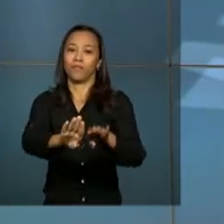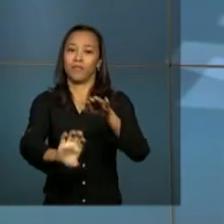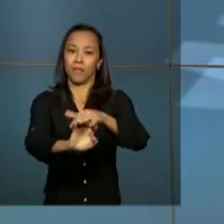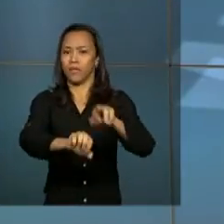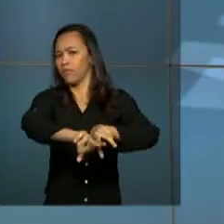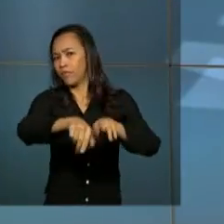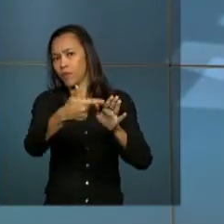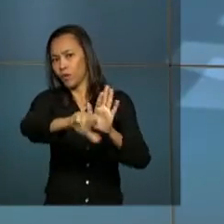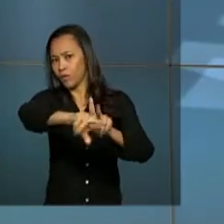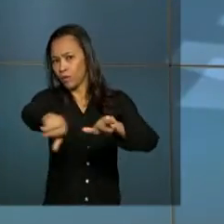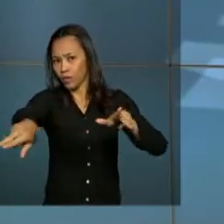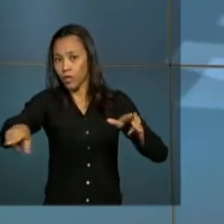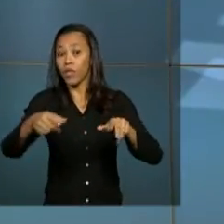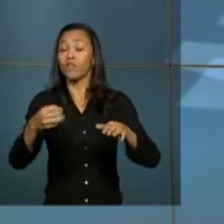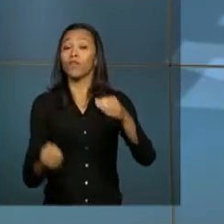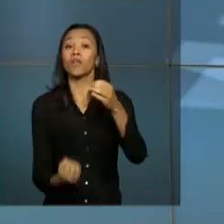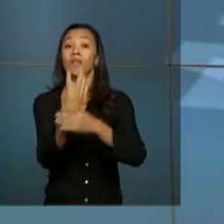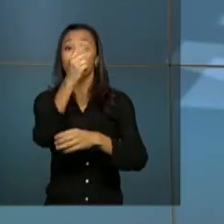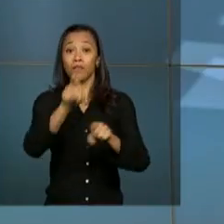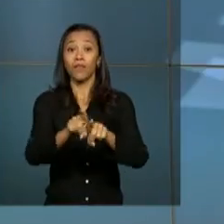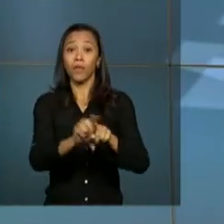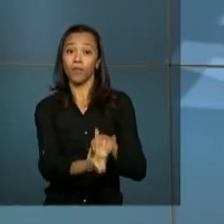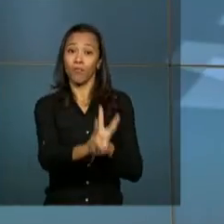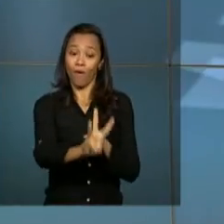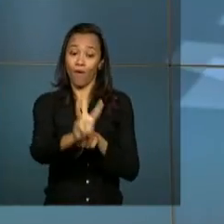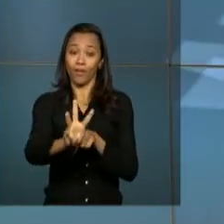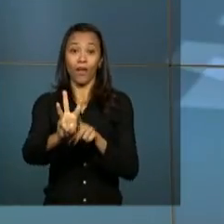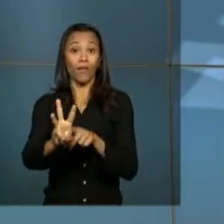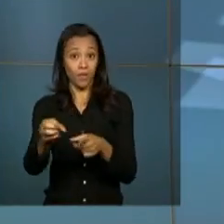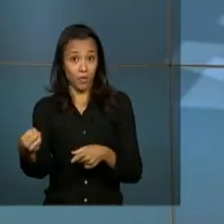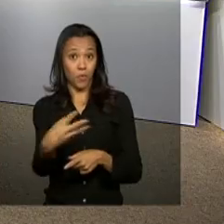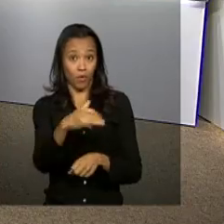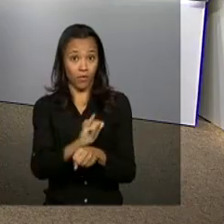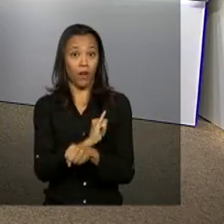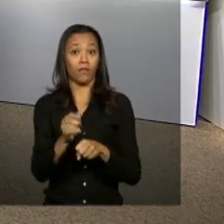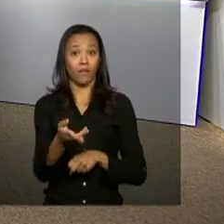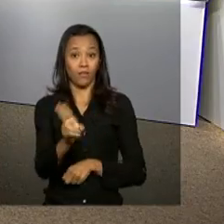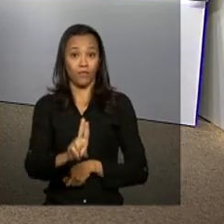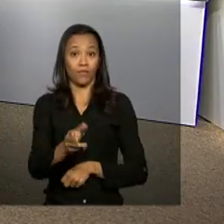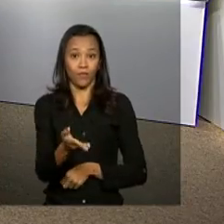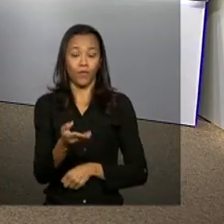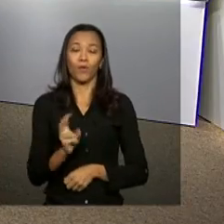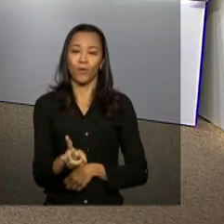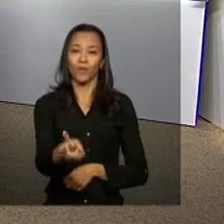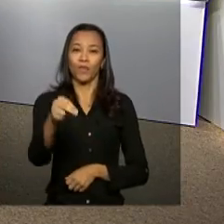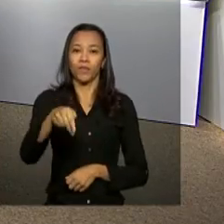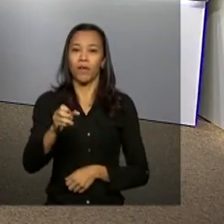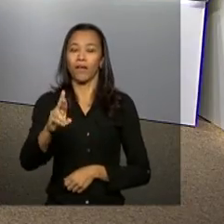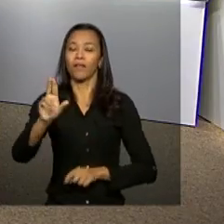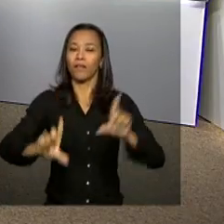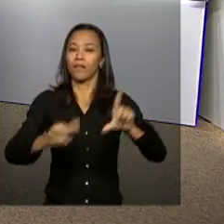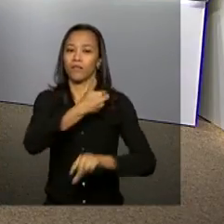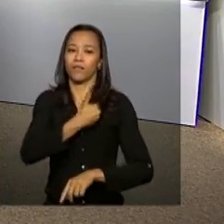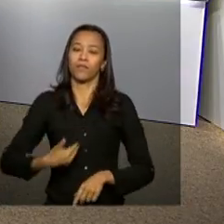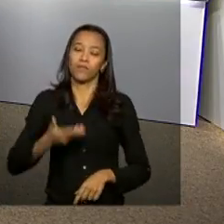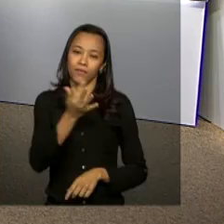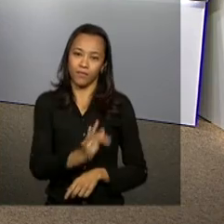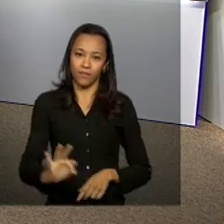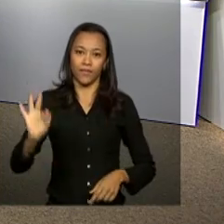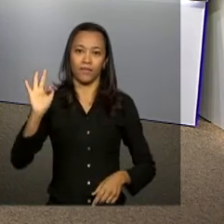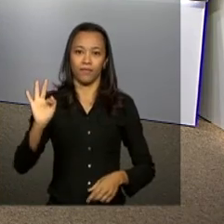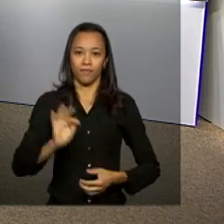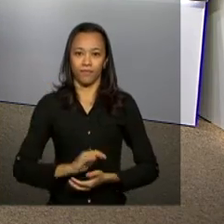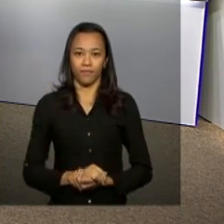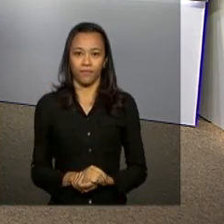empresa simples e o ministro detalhou essa nova ferramenta continue com a gente aqui na nbr a tv do governo